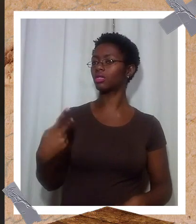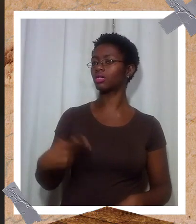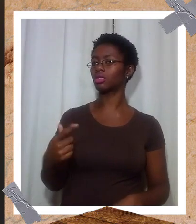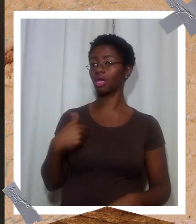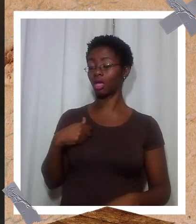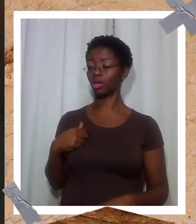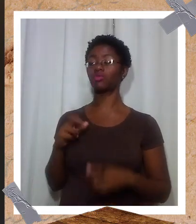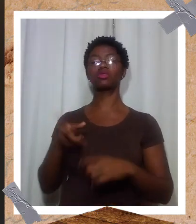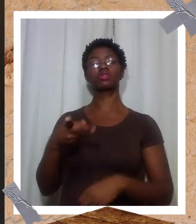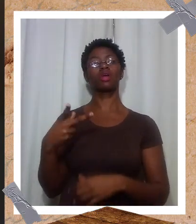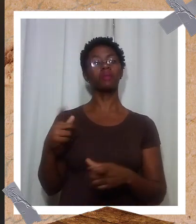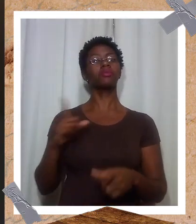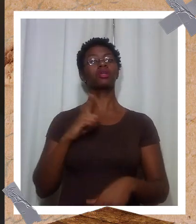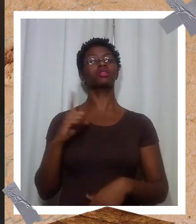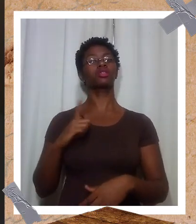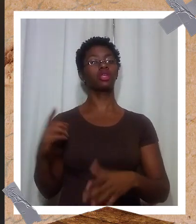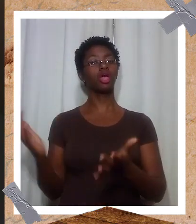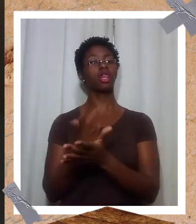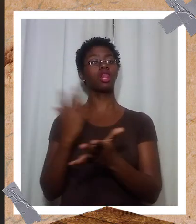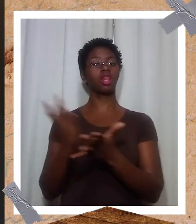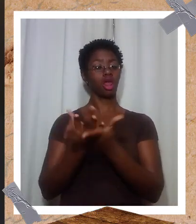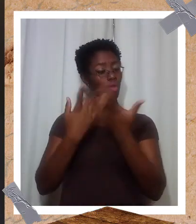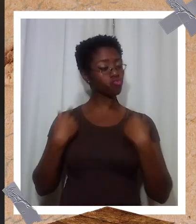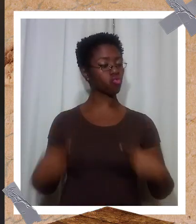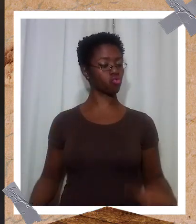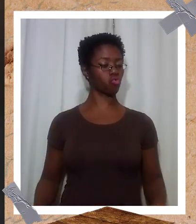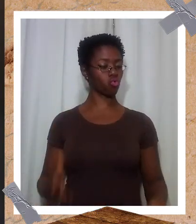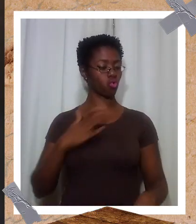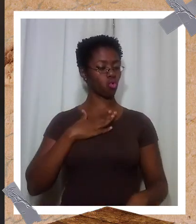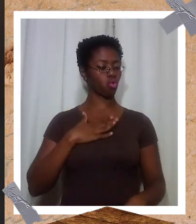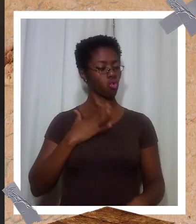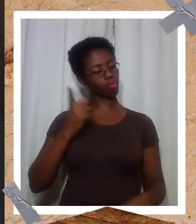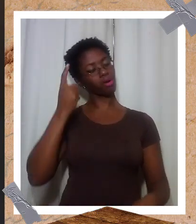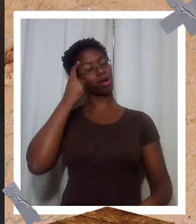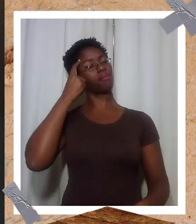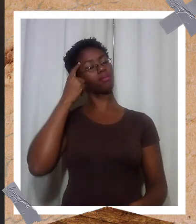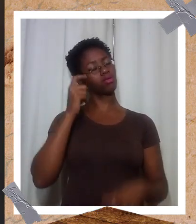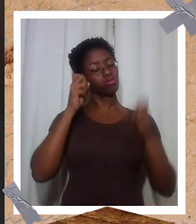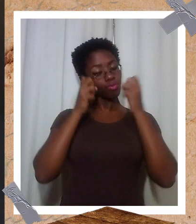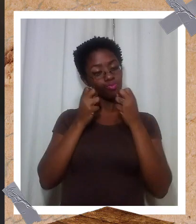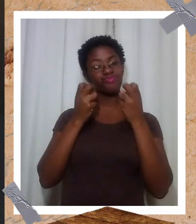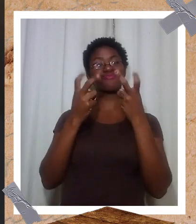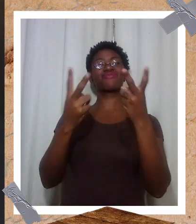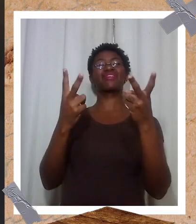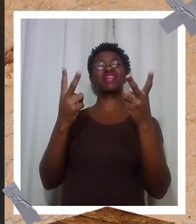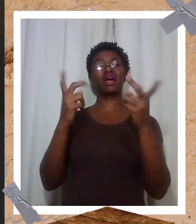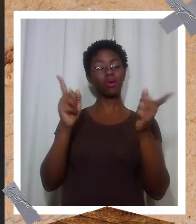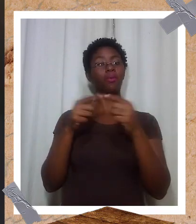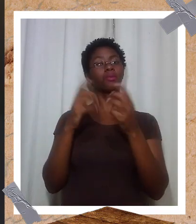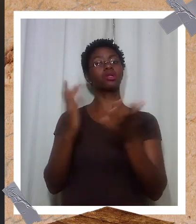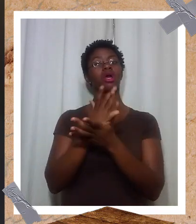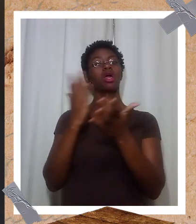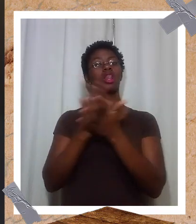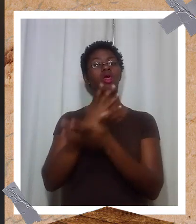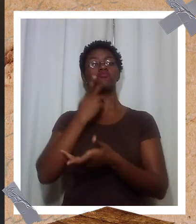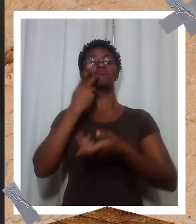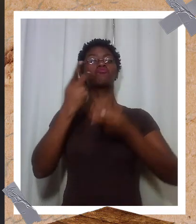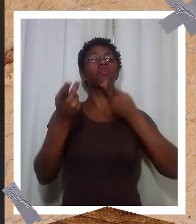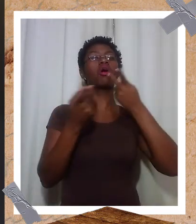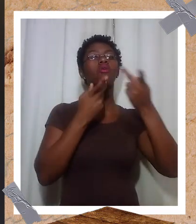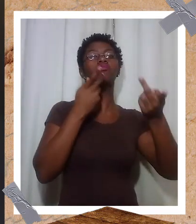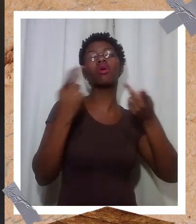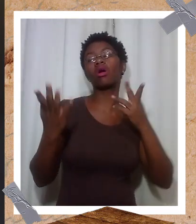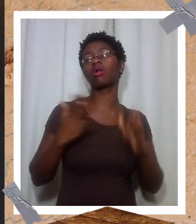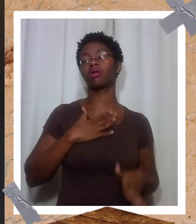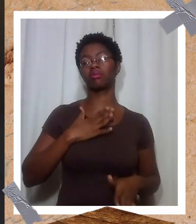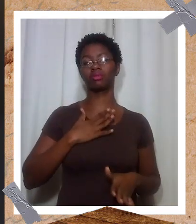trago livros assim no meu corpo, eu trago livros na minha cabeça, eu trago livros no meu olhar, eu trago livros na minha fala, né?